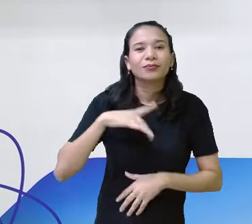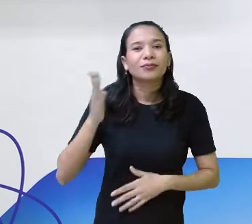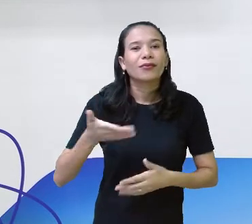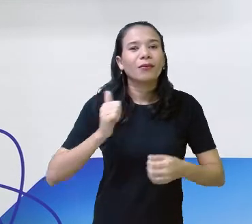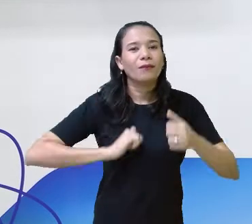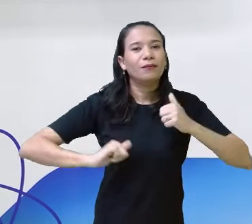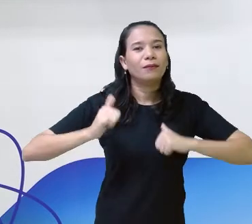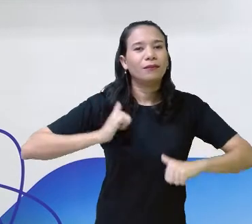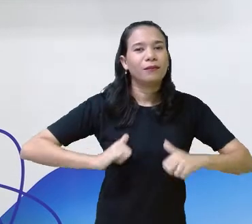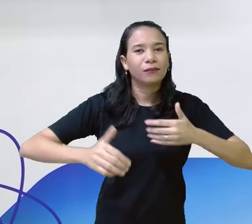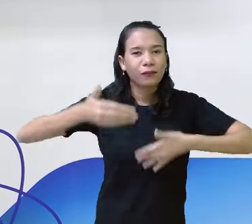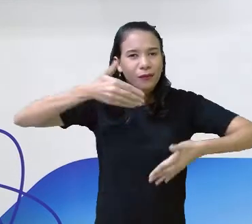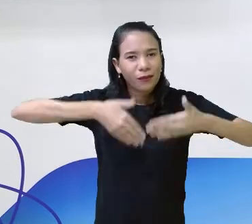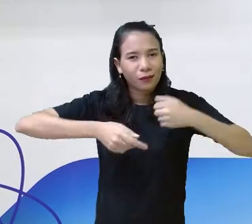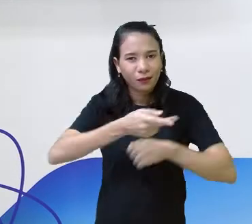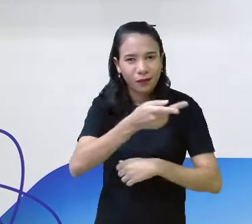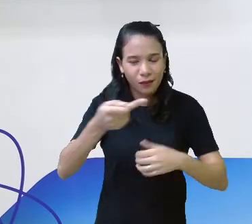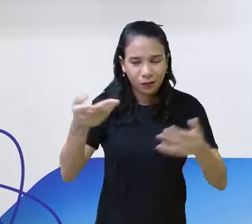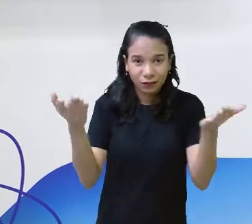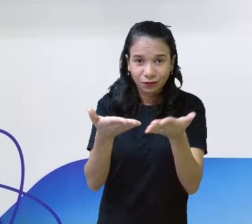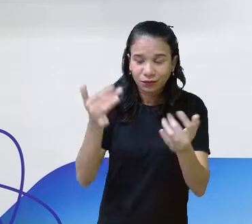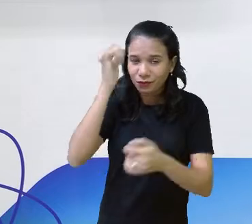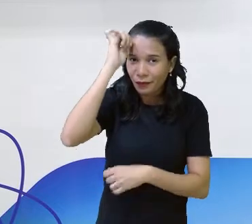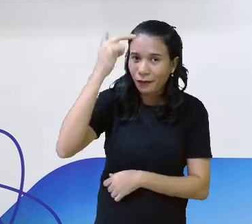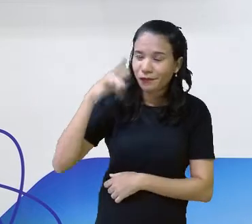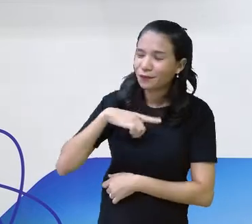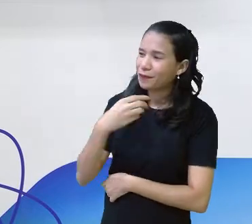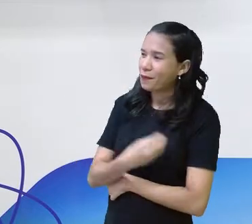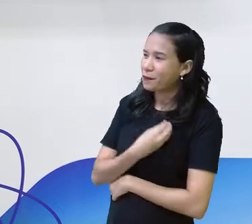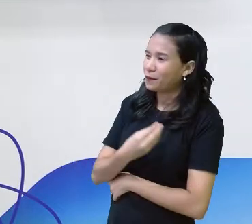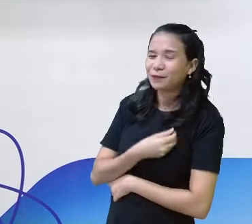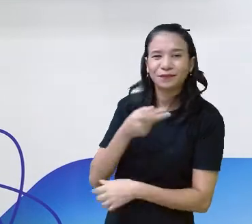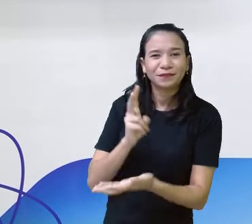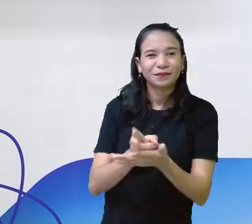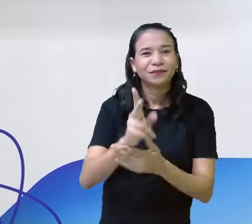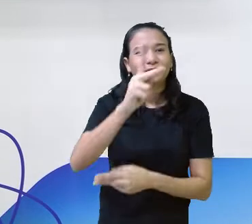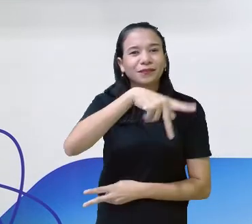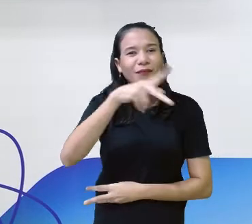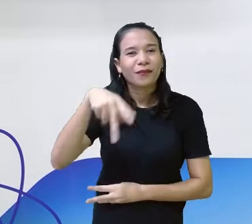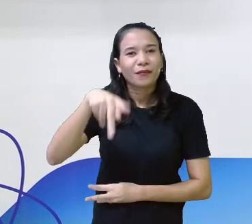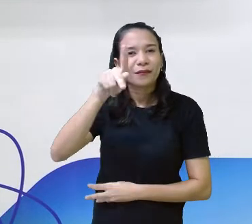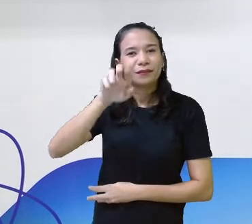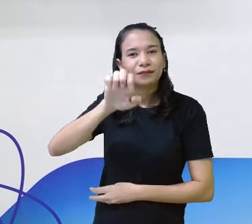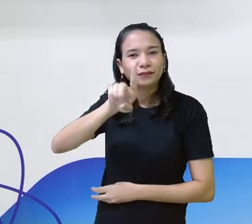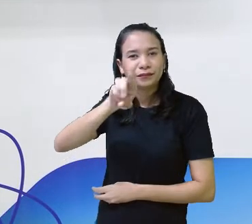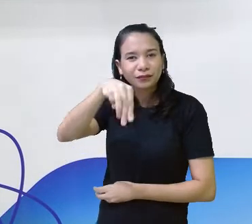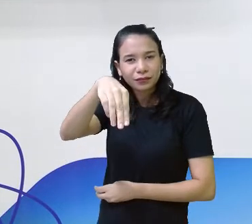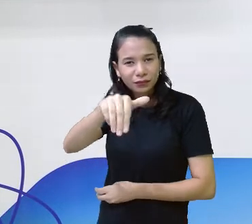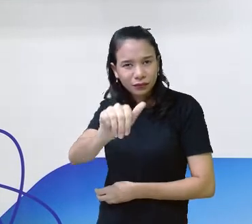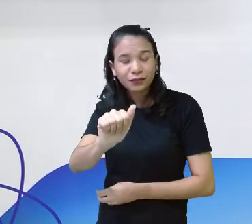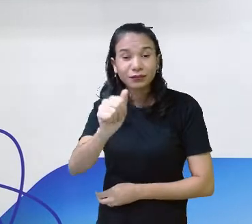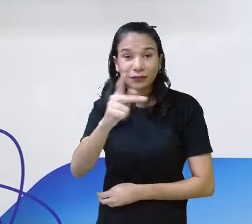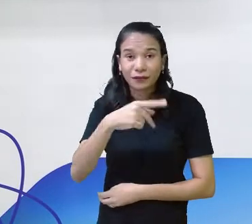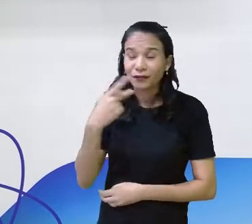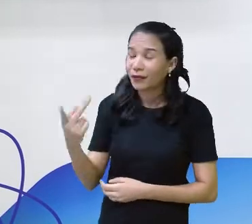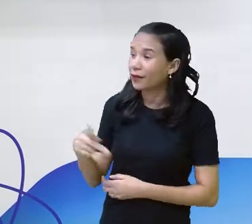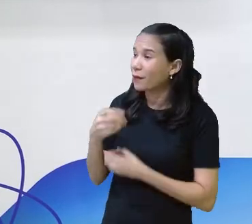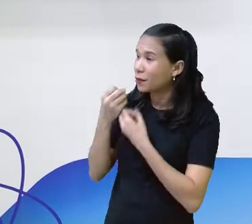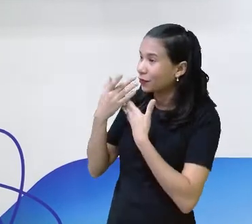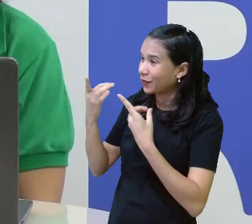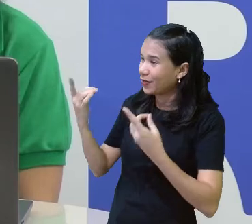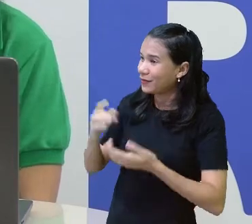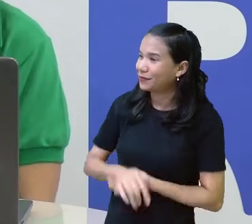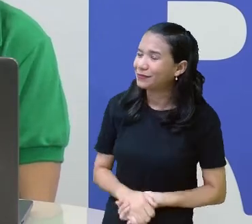com a participação de vocês hoje, claro, ela, como sempre, não é a professora Kedma Santos. Bom dia, professora,